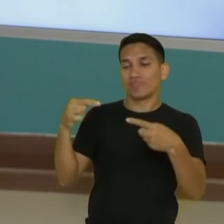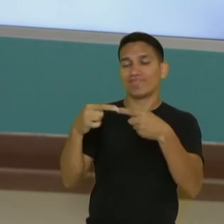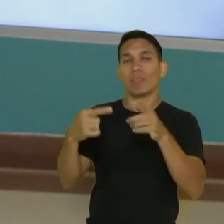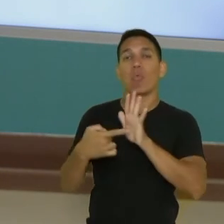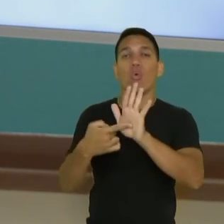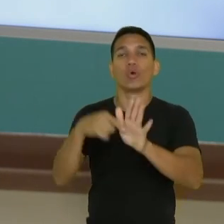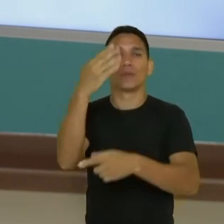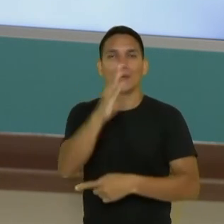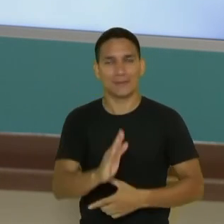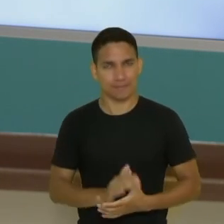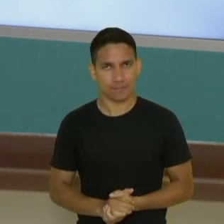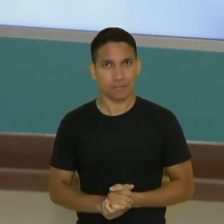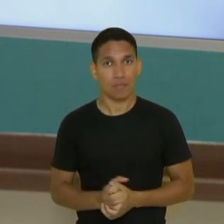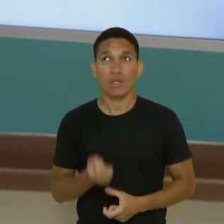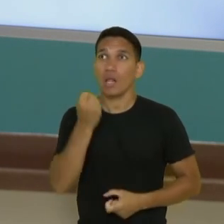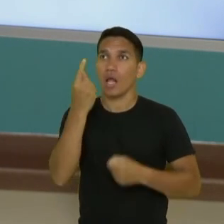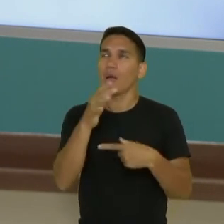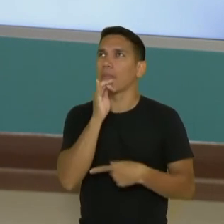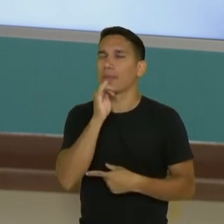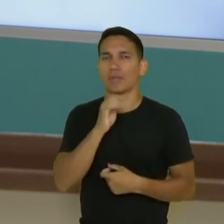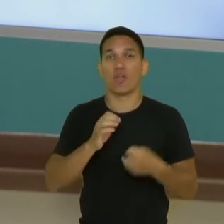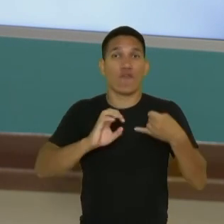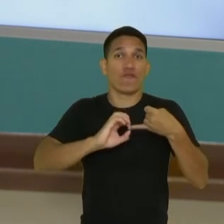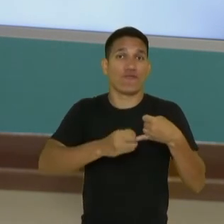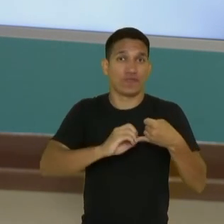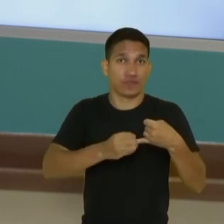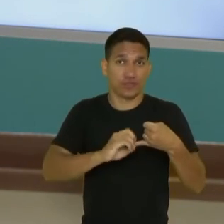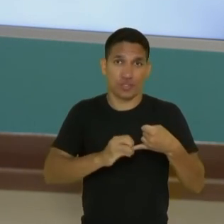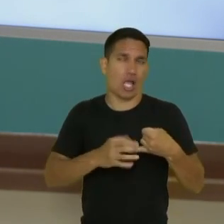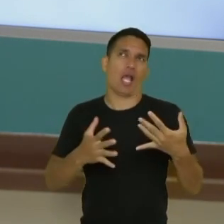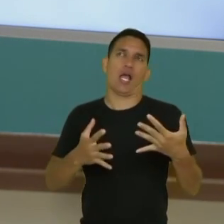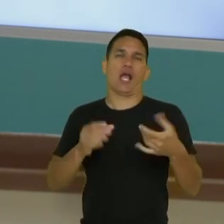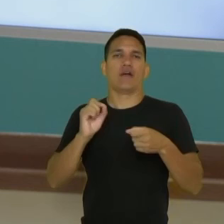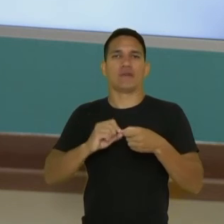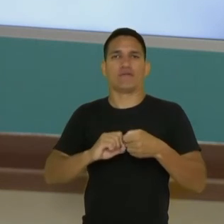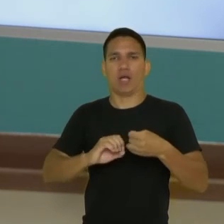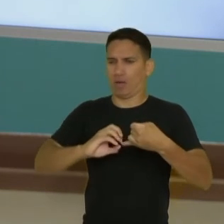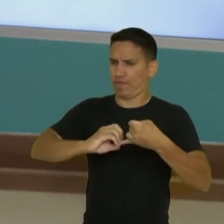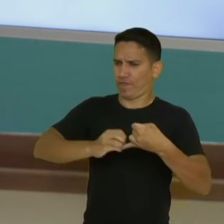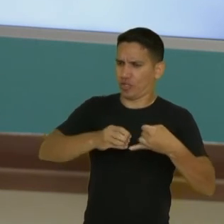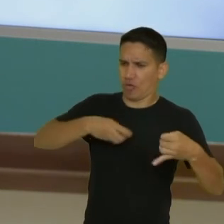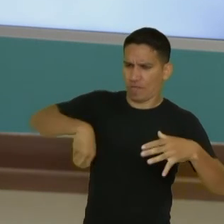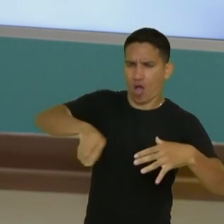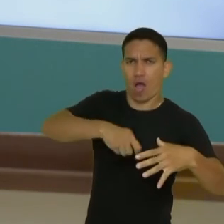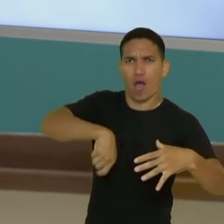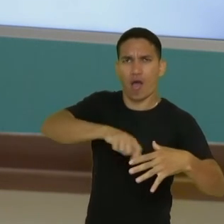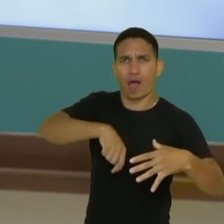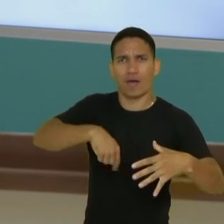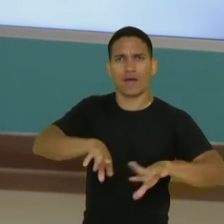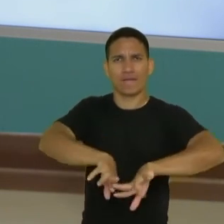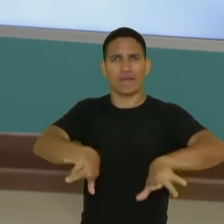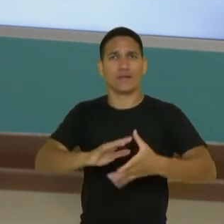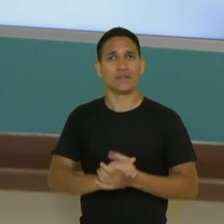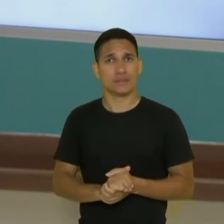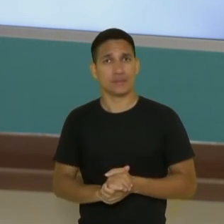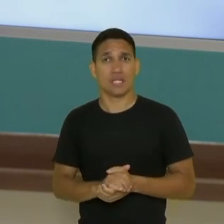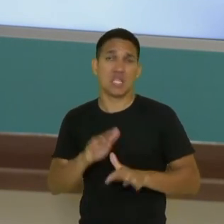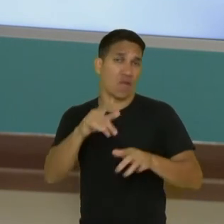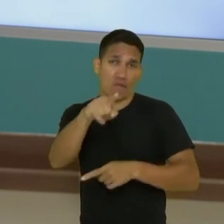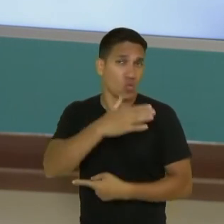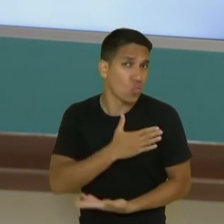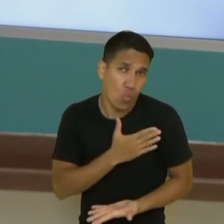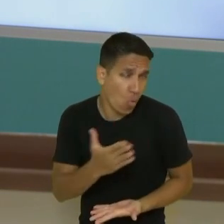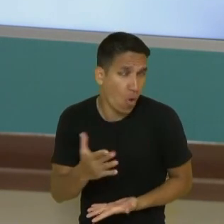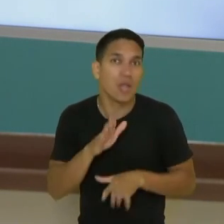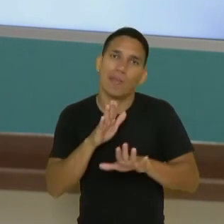Tem certas alimentações, né? O feijão, né? Por exemplo, fala a feijoada, por exemplo. Talvez você possa não gostar da